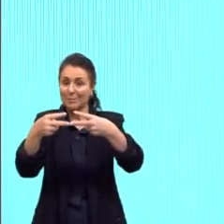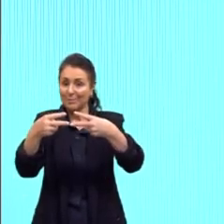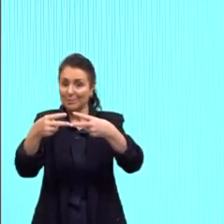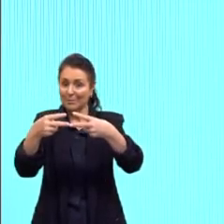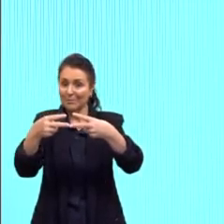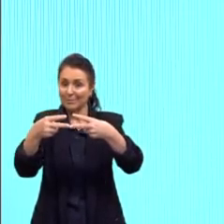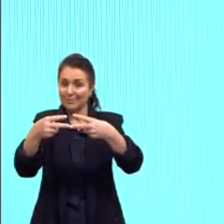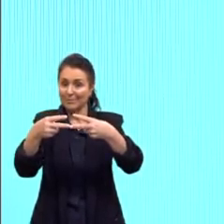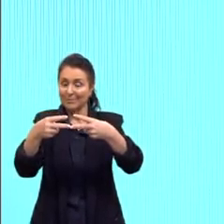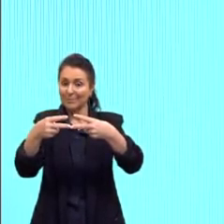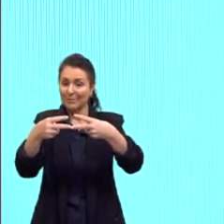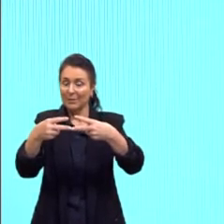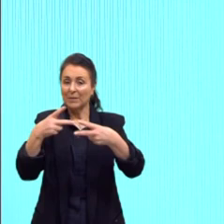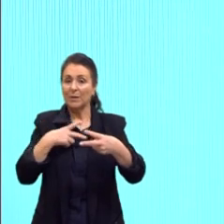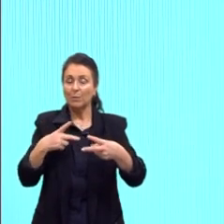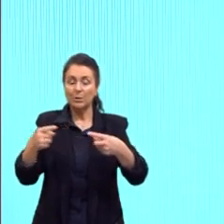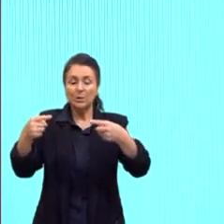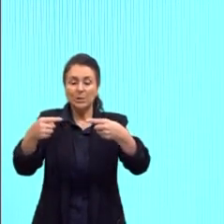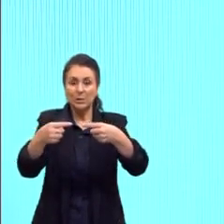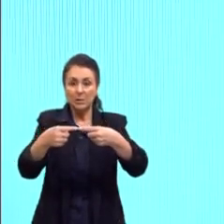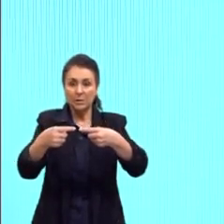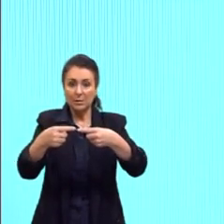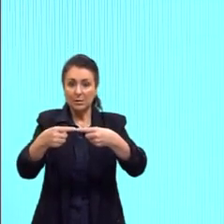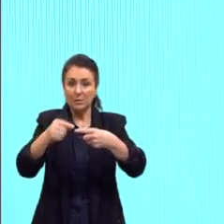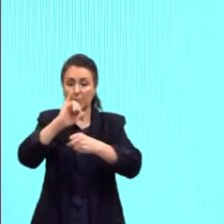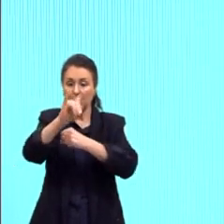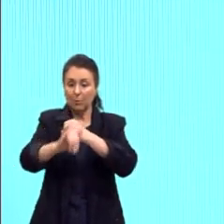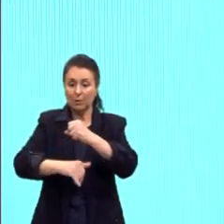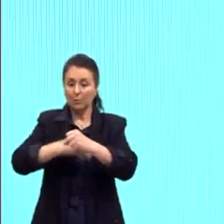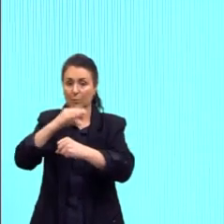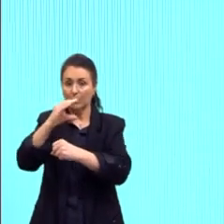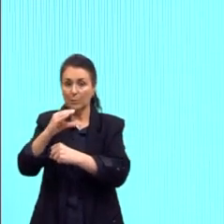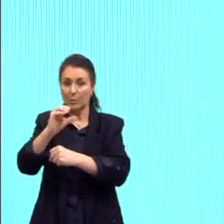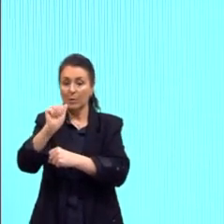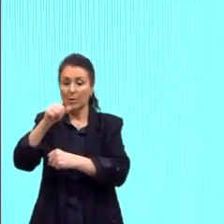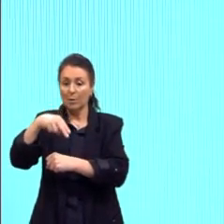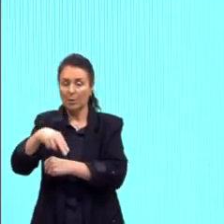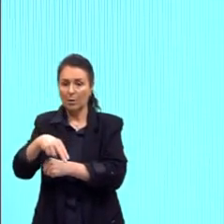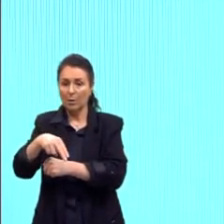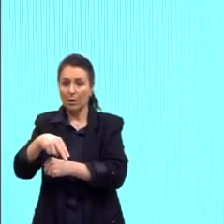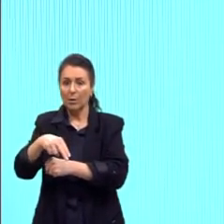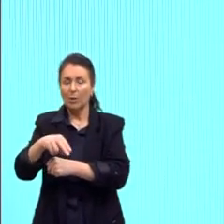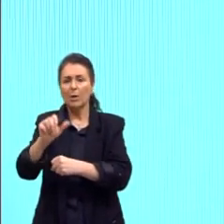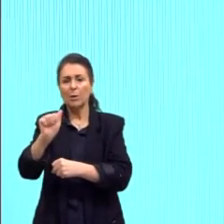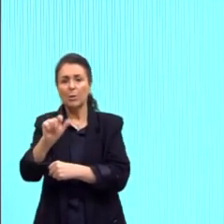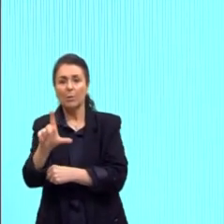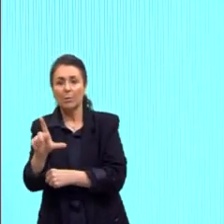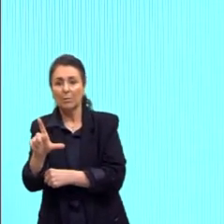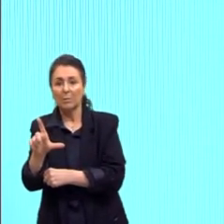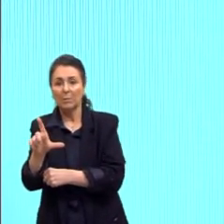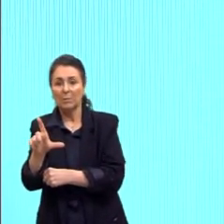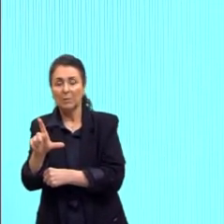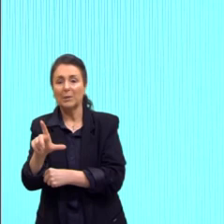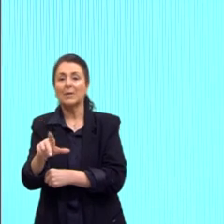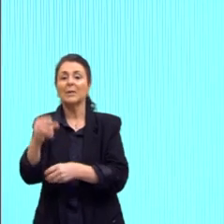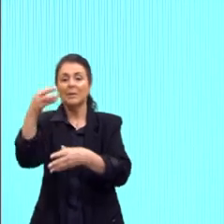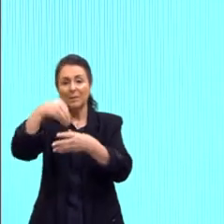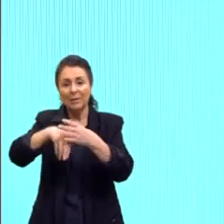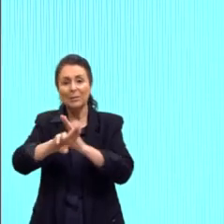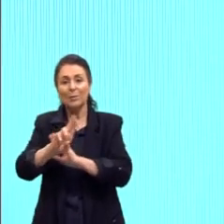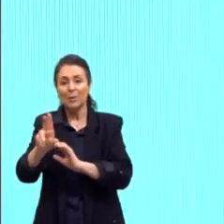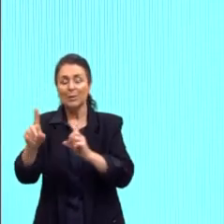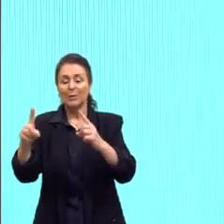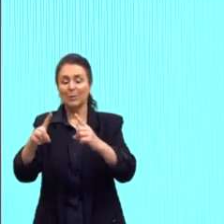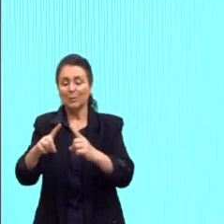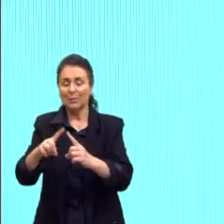tá então somente ligações simples entre os átomos de carbono TAM EA terminação ao que faz parte aí da minha nomenclatura